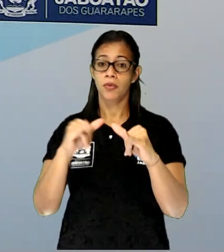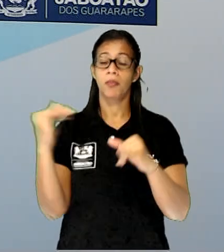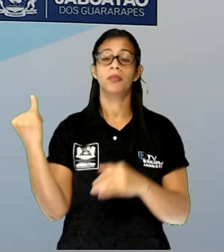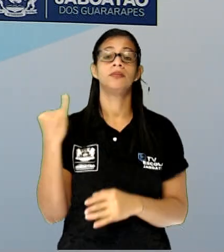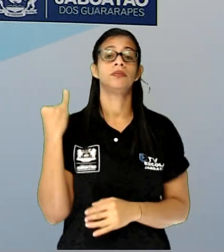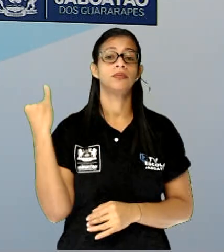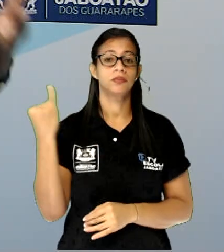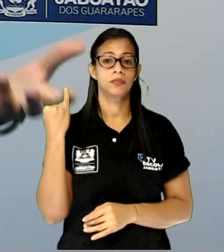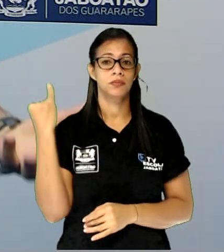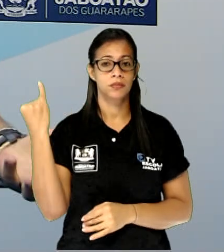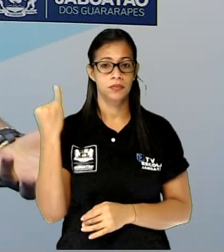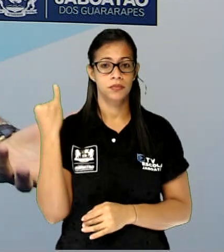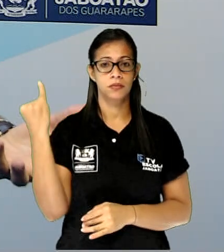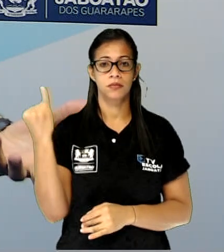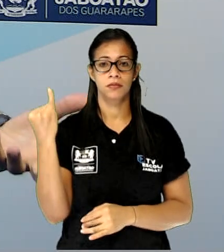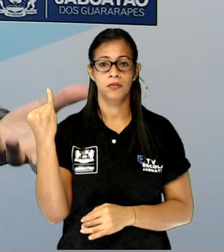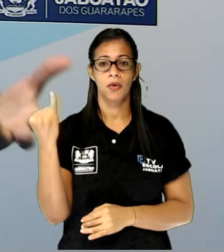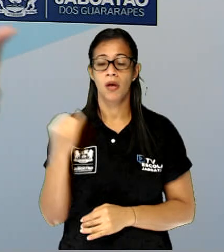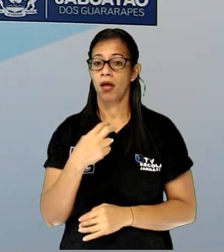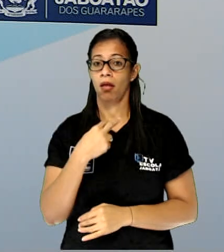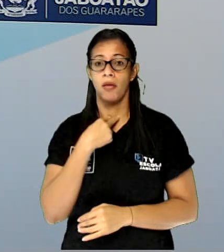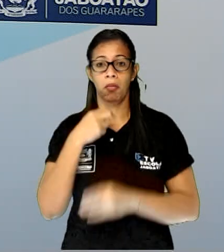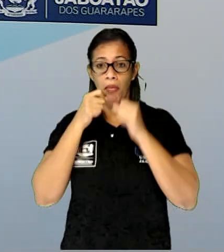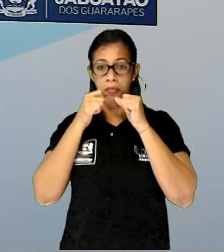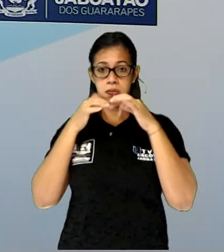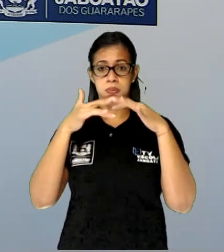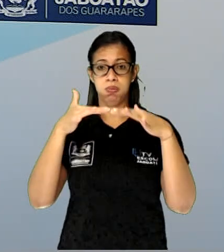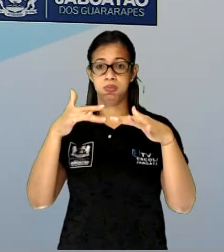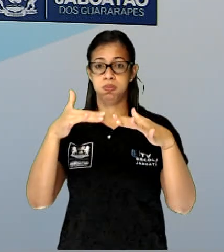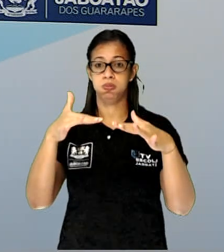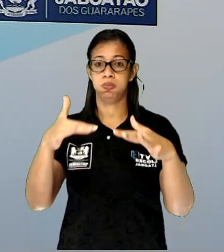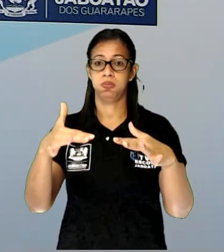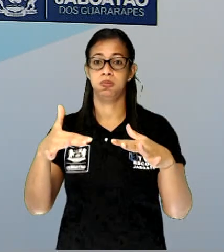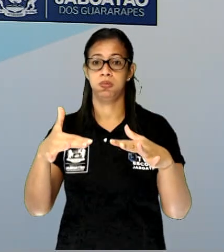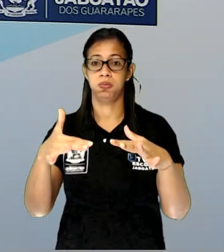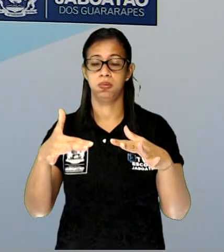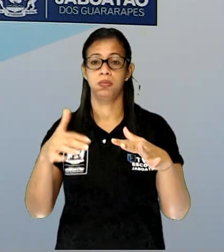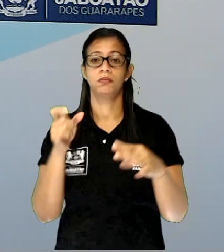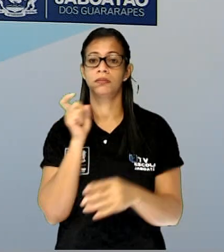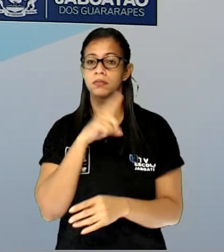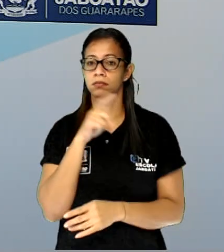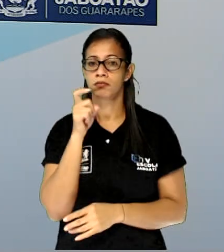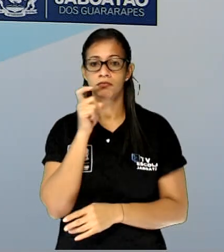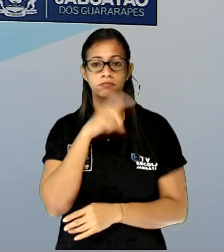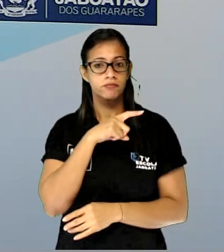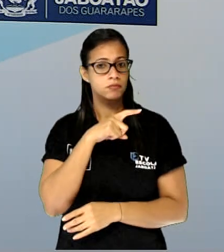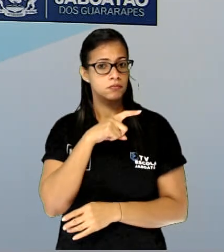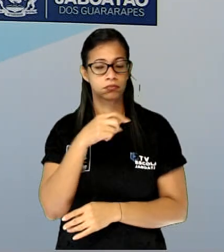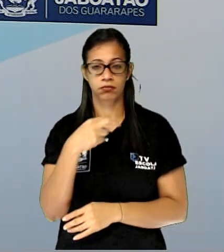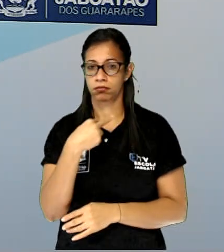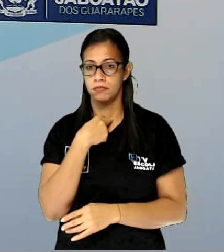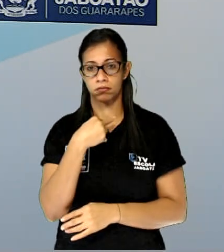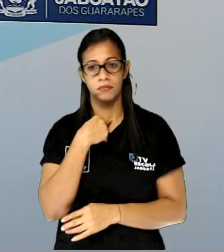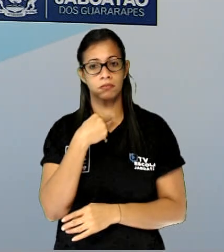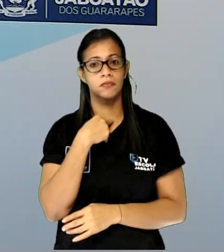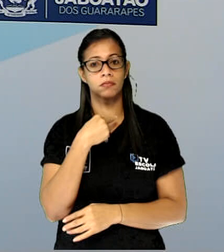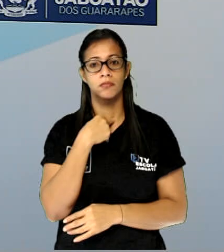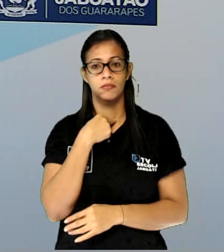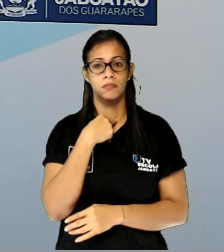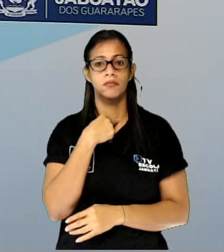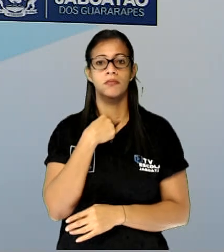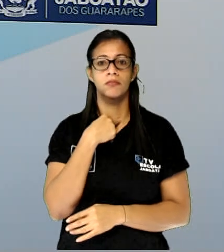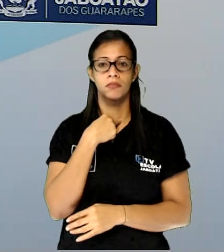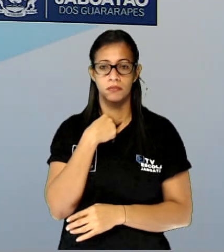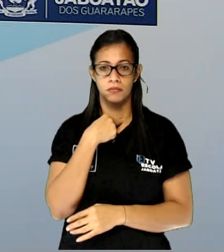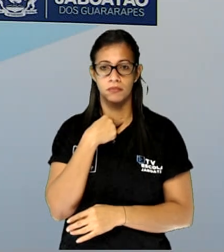pode propagar informação sem a gente ter certeza do que a gente está falando. Senão a gente corre o risco de contribuir para uma coisa